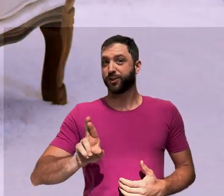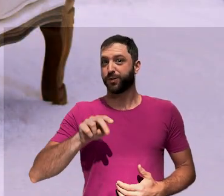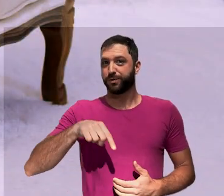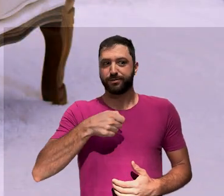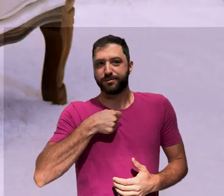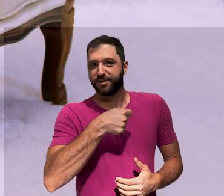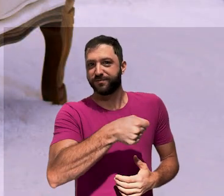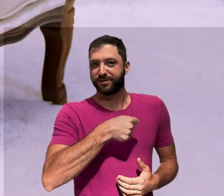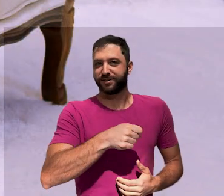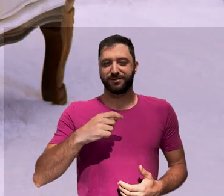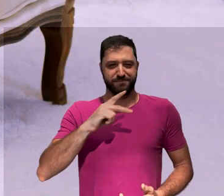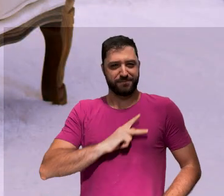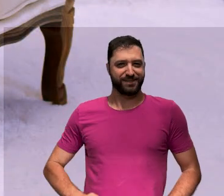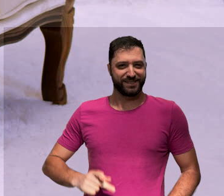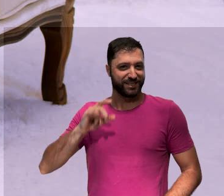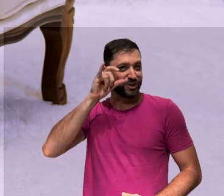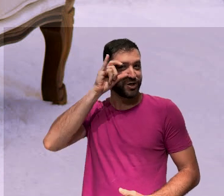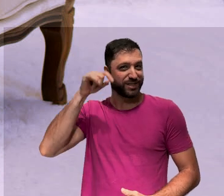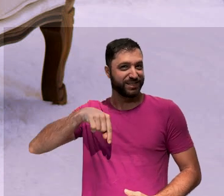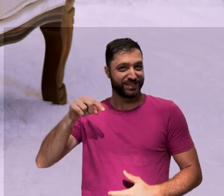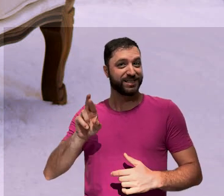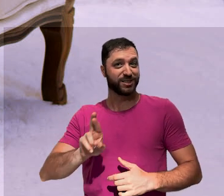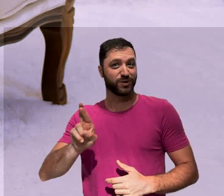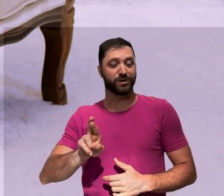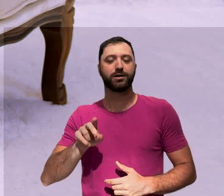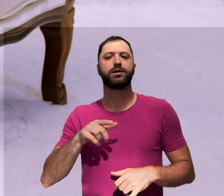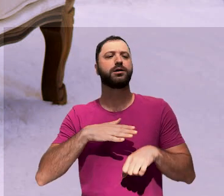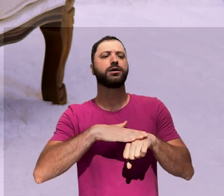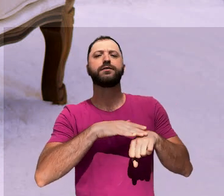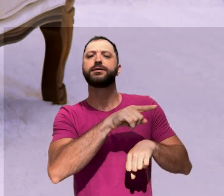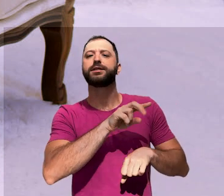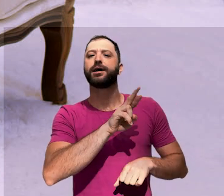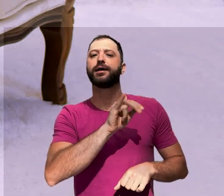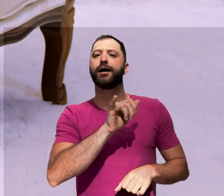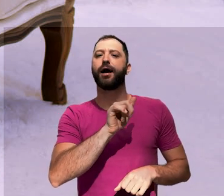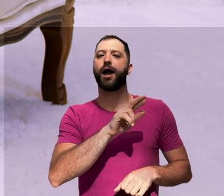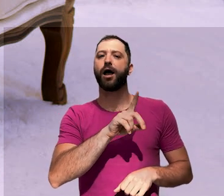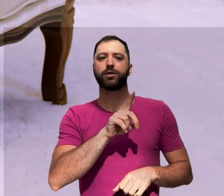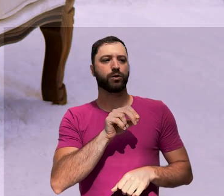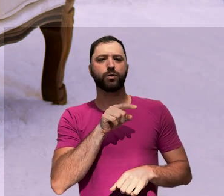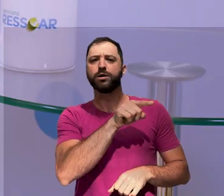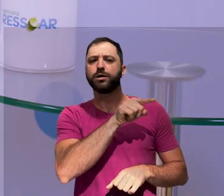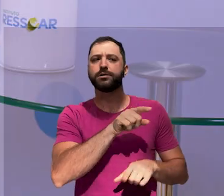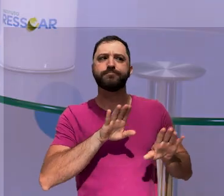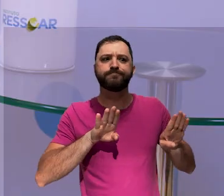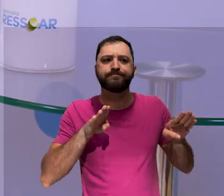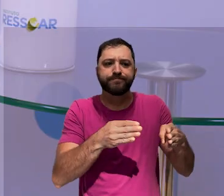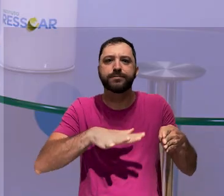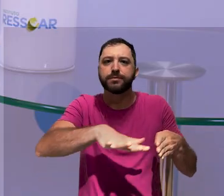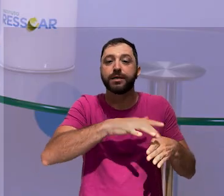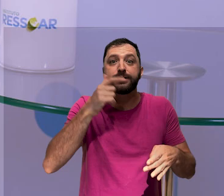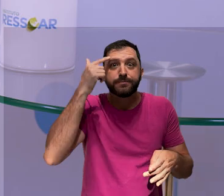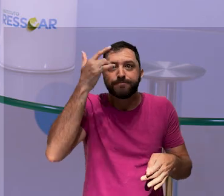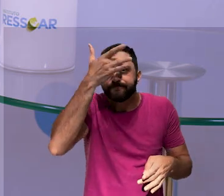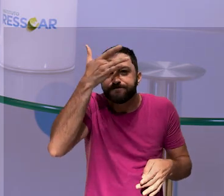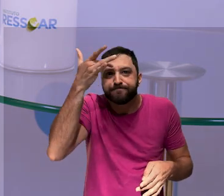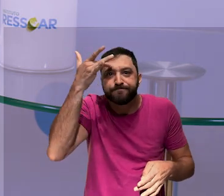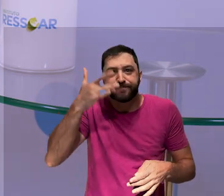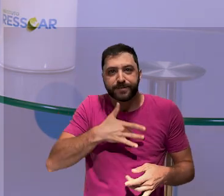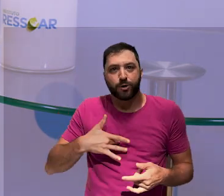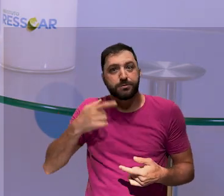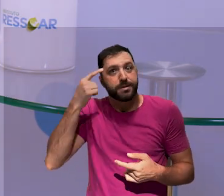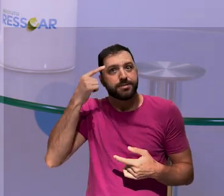Conexão Social, a presidente do Instituto Ressoar, Eunice Silva, conversa com o Dr. Ricardo Frota, que é médico especialista em